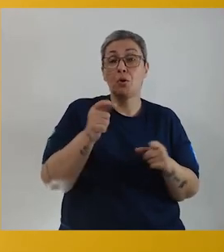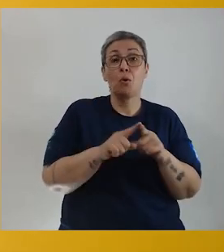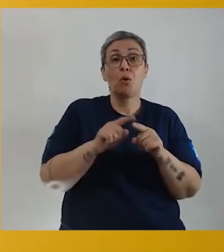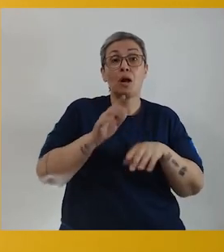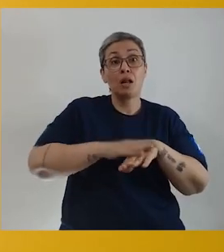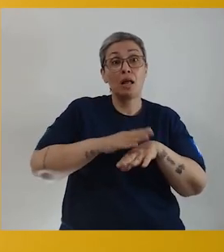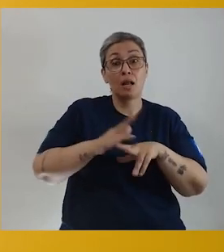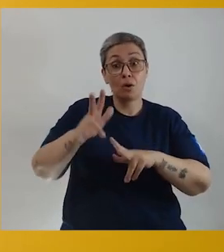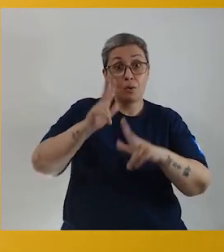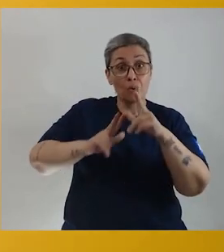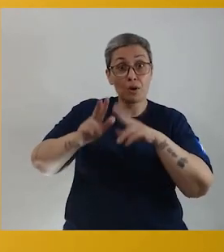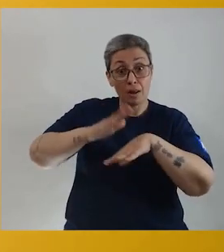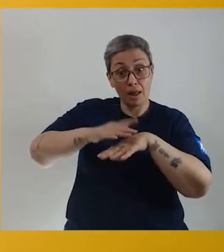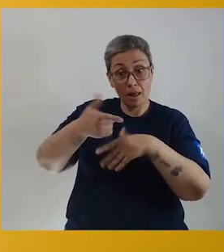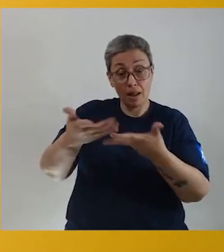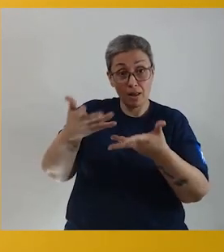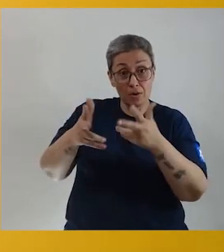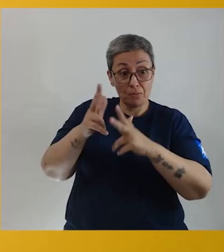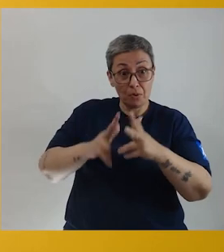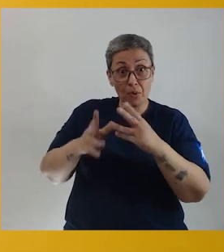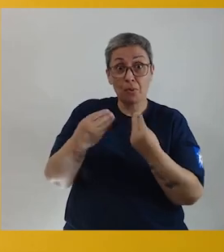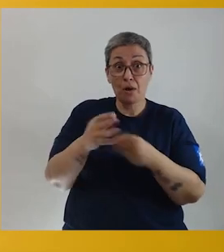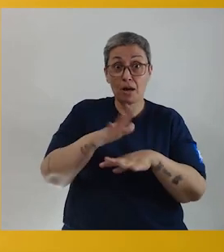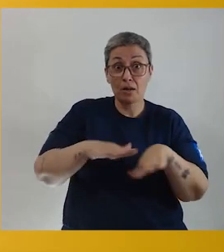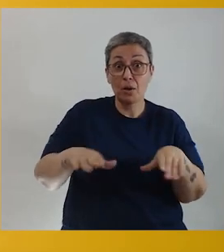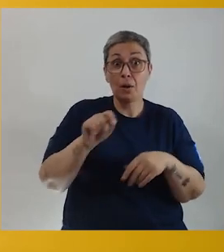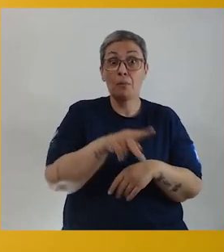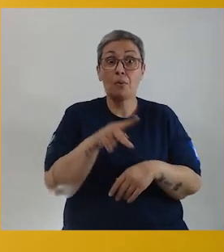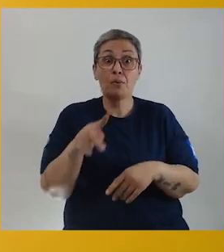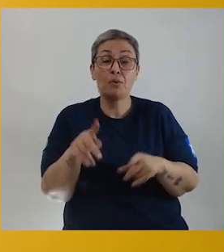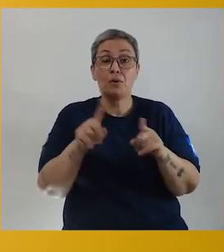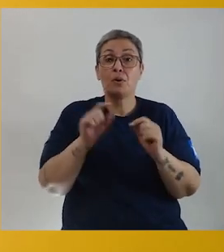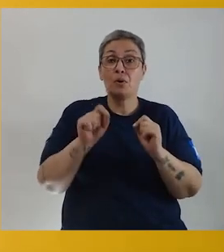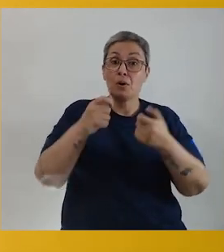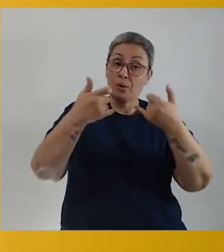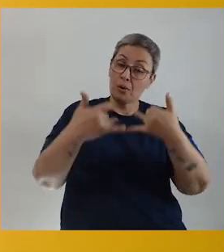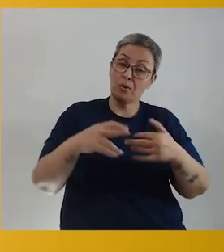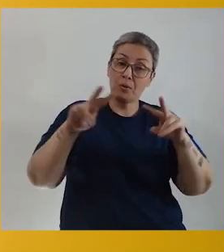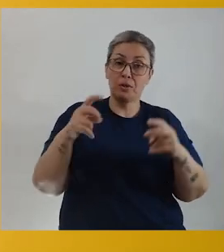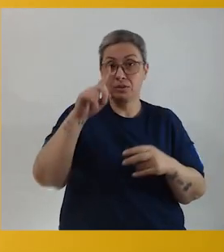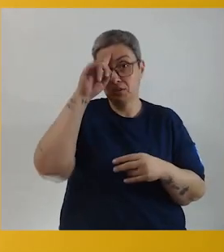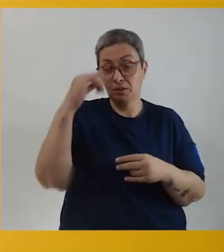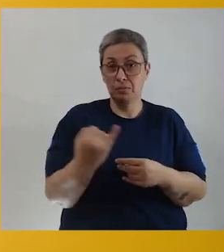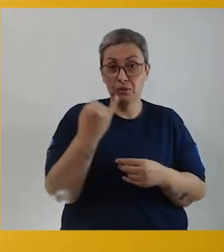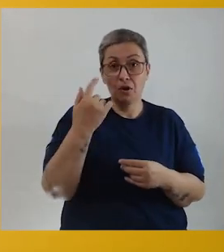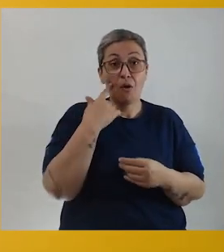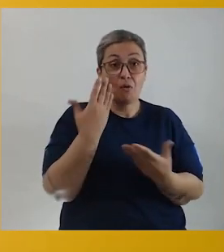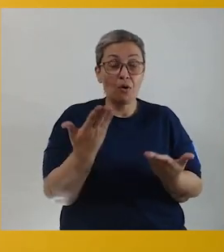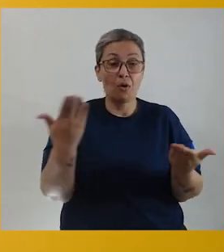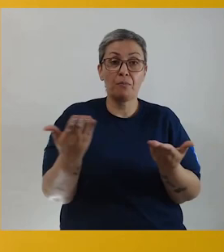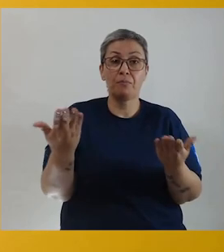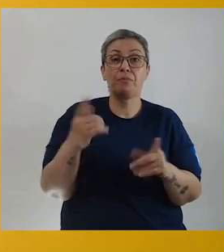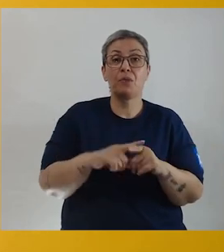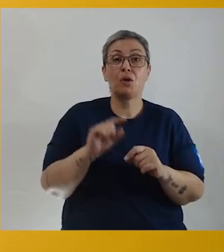melhor do que ouvir as próprias famílias, ouvir os educadores, né, a respeito desse dia tão importante. Então, eu